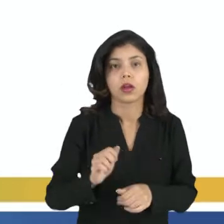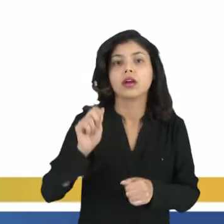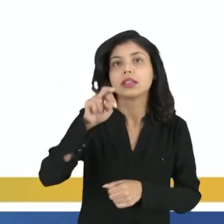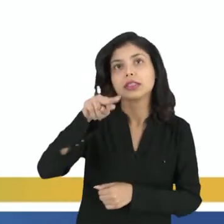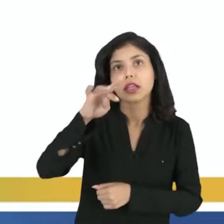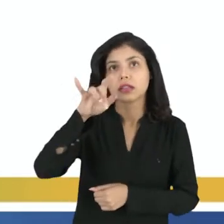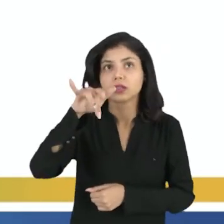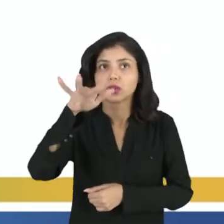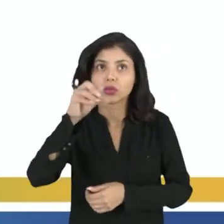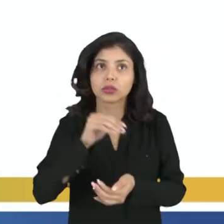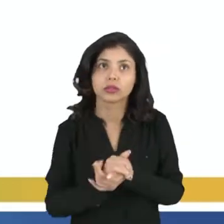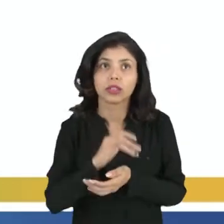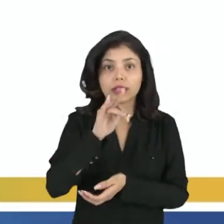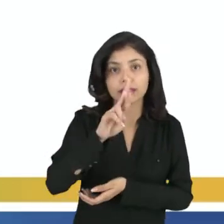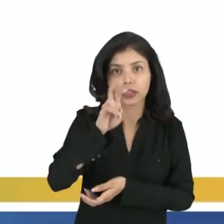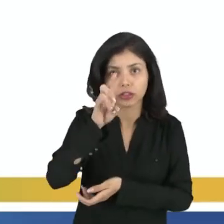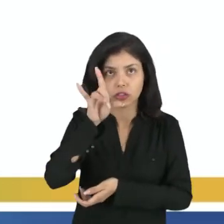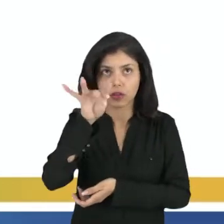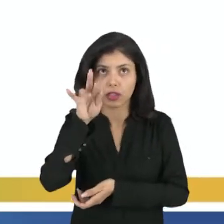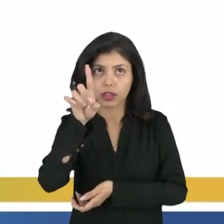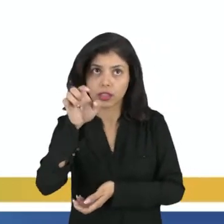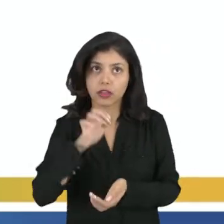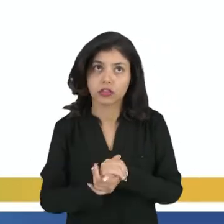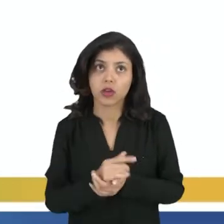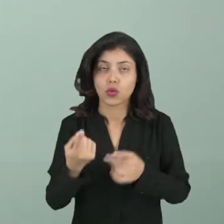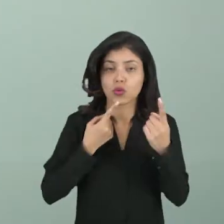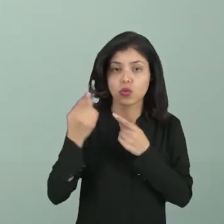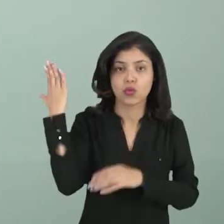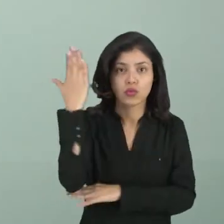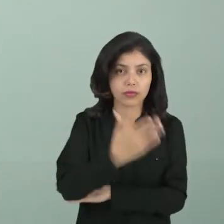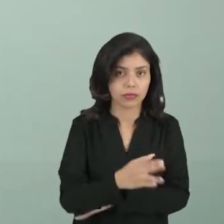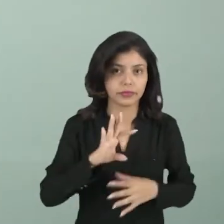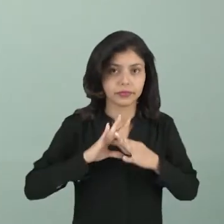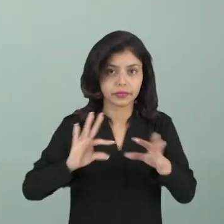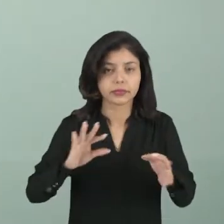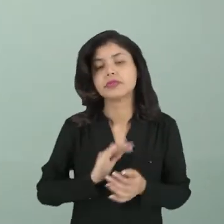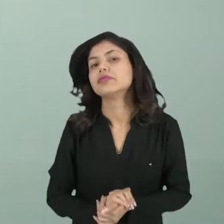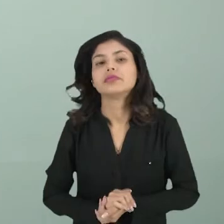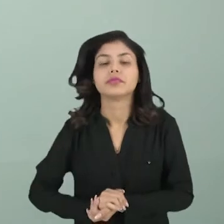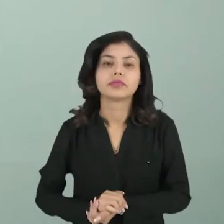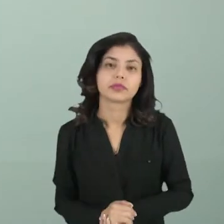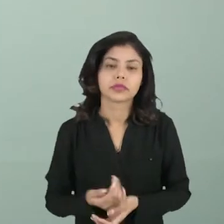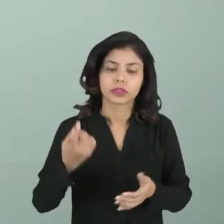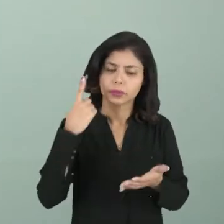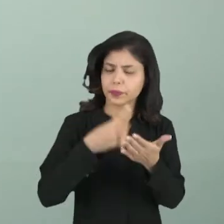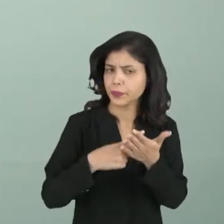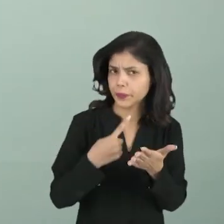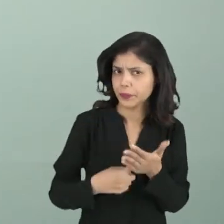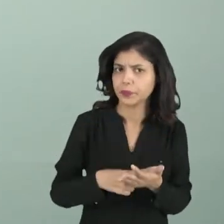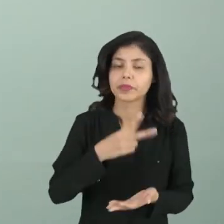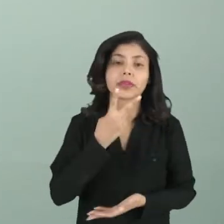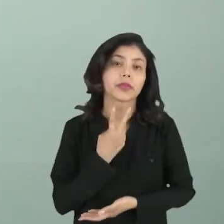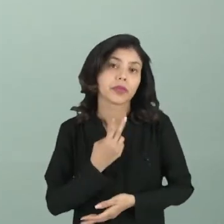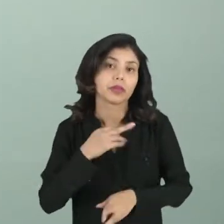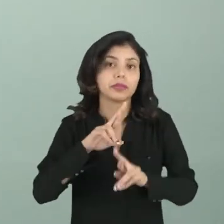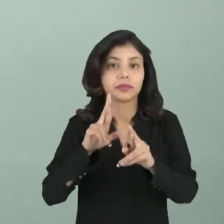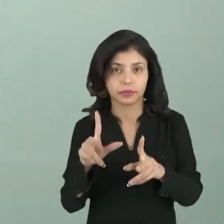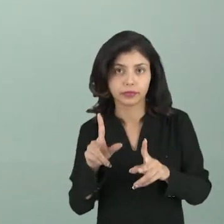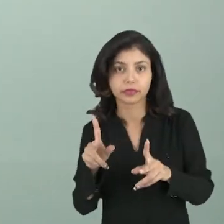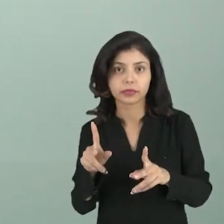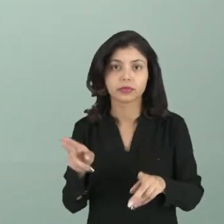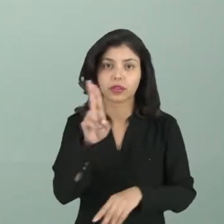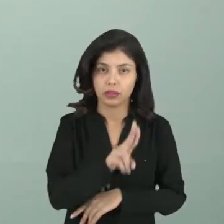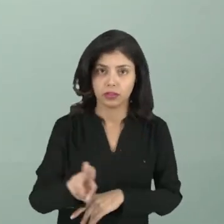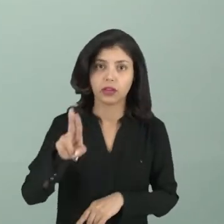a intertextualidade e o discurso indireto livre. Então, para marcar dentro do texto essas vozes diferentes, a